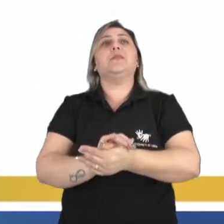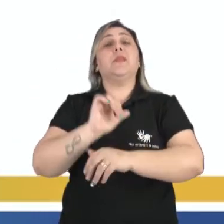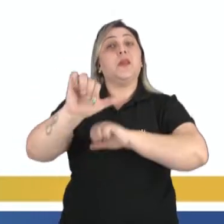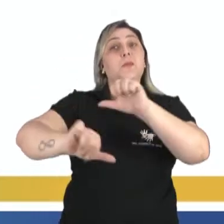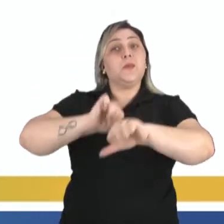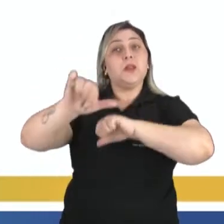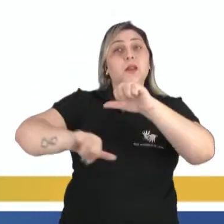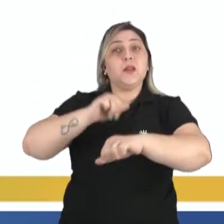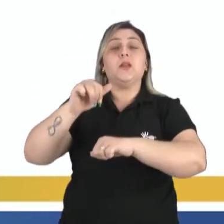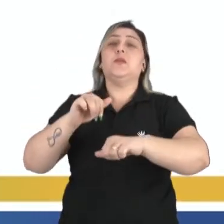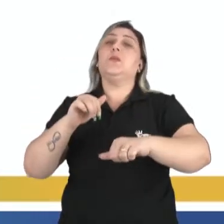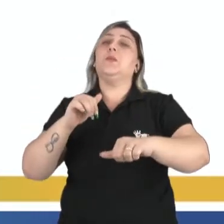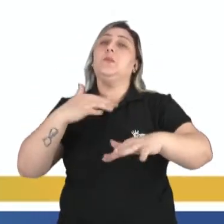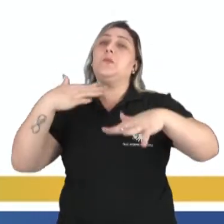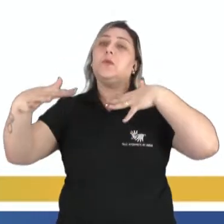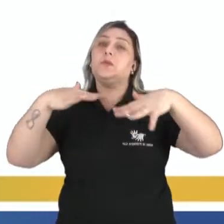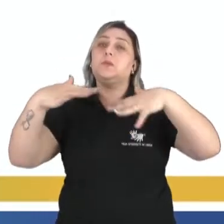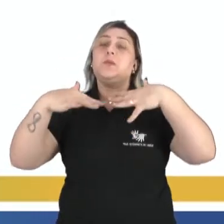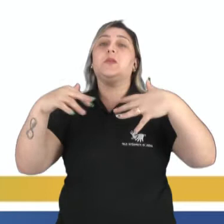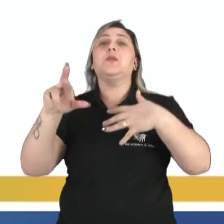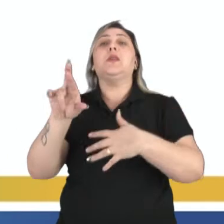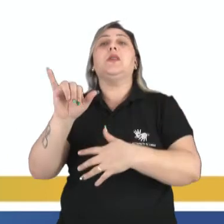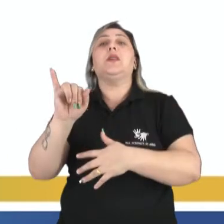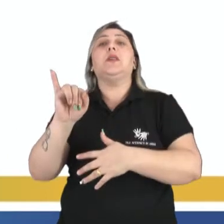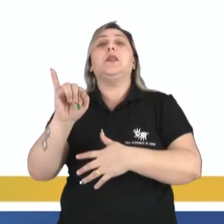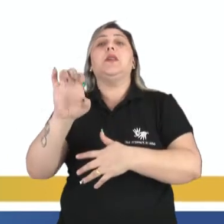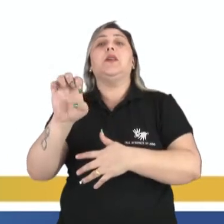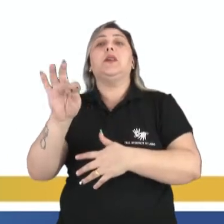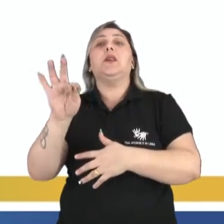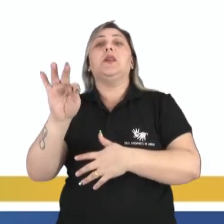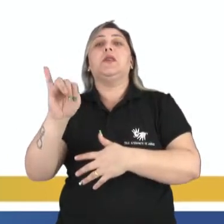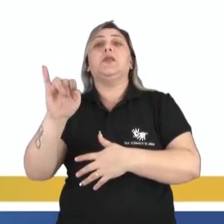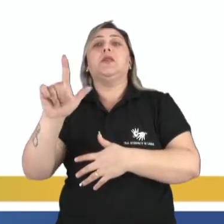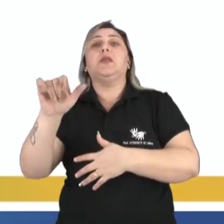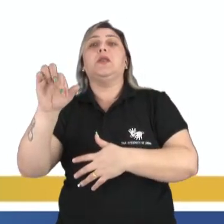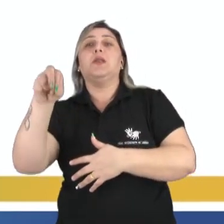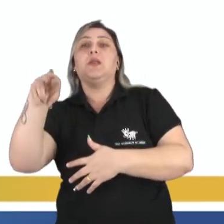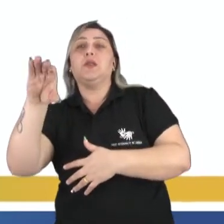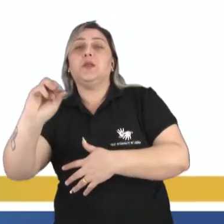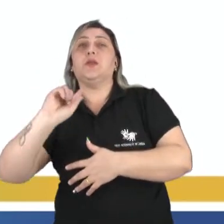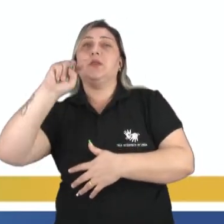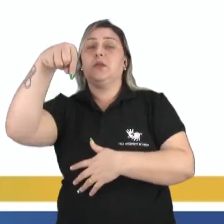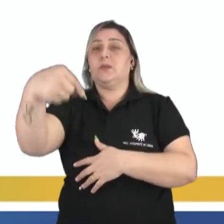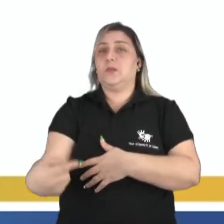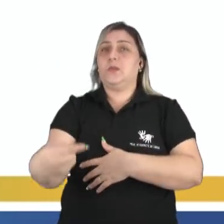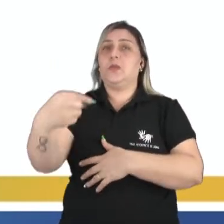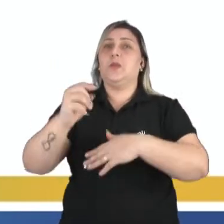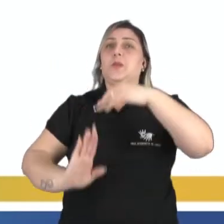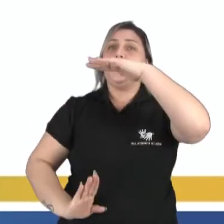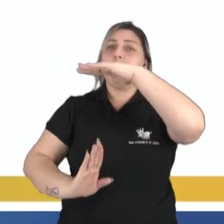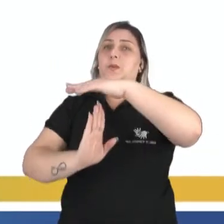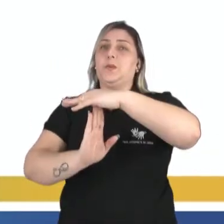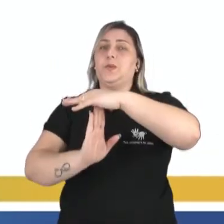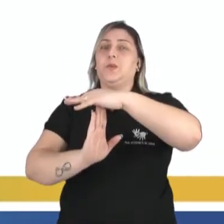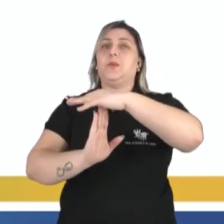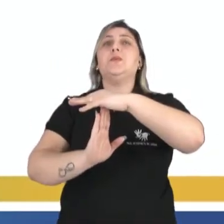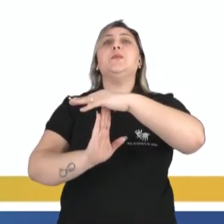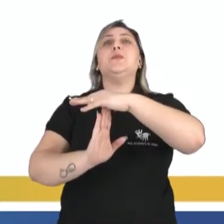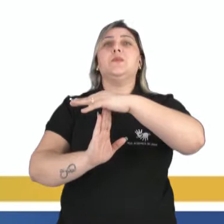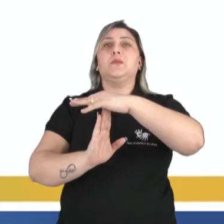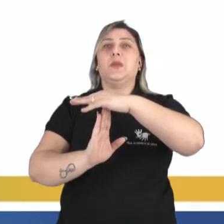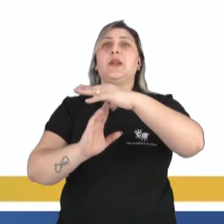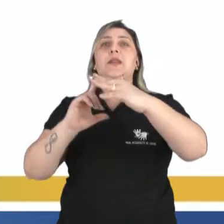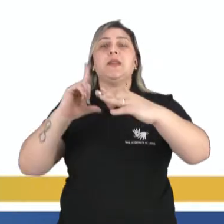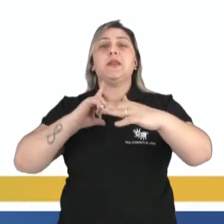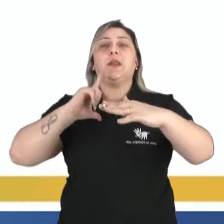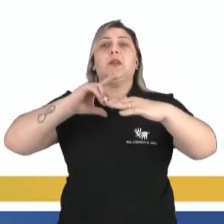certo? Que é o ponto de imersão, né? Do inversão de movimento. Após atingir o topo da trajetória, esse corpo vai